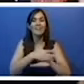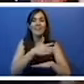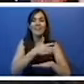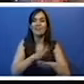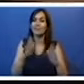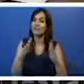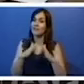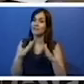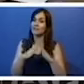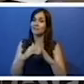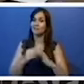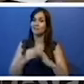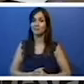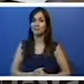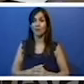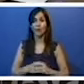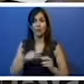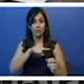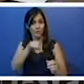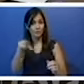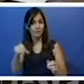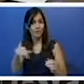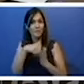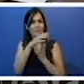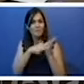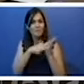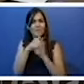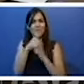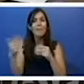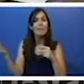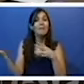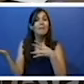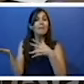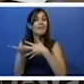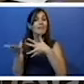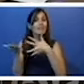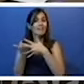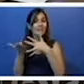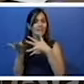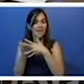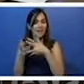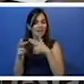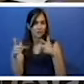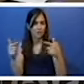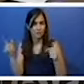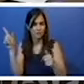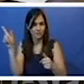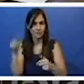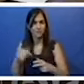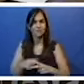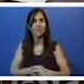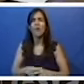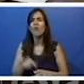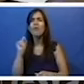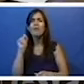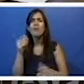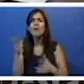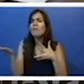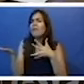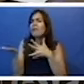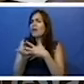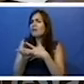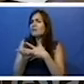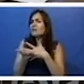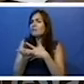a tarefa vocês tem que pintar a metade de cada Coleção de Objetos o que que é a metade